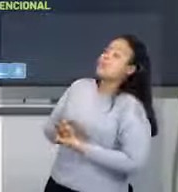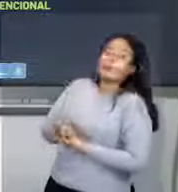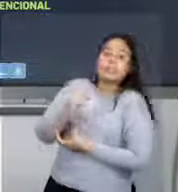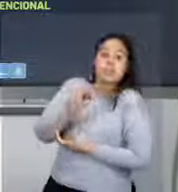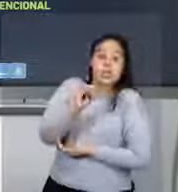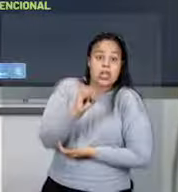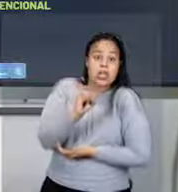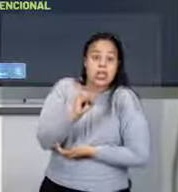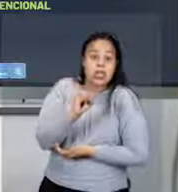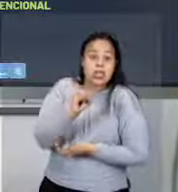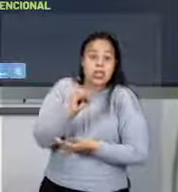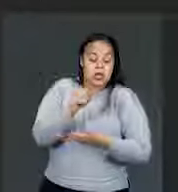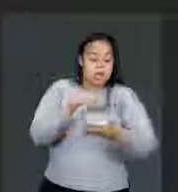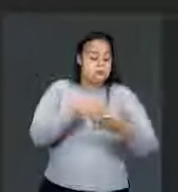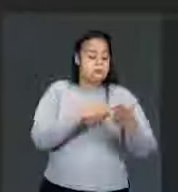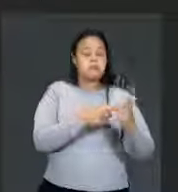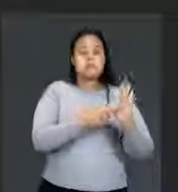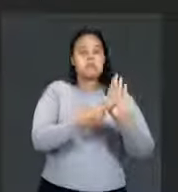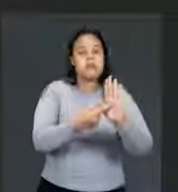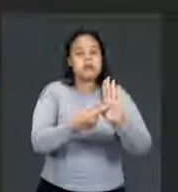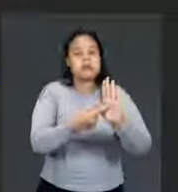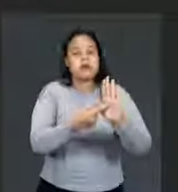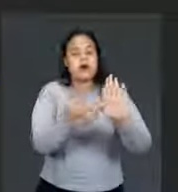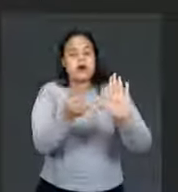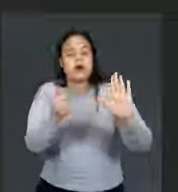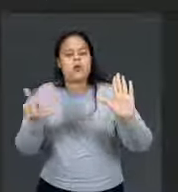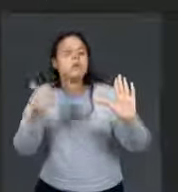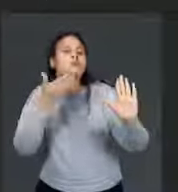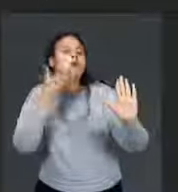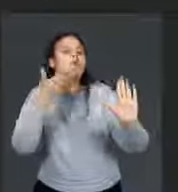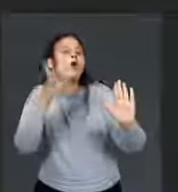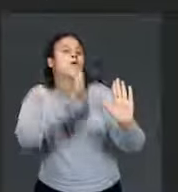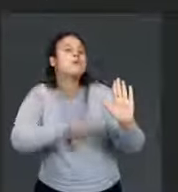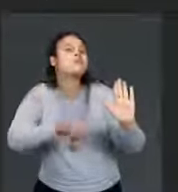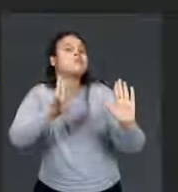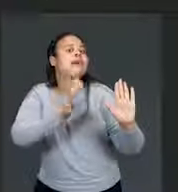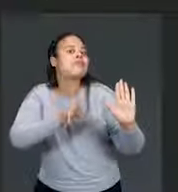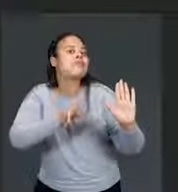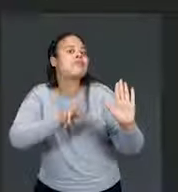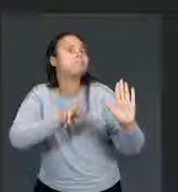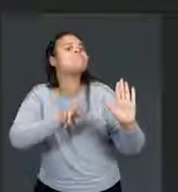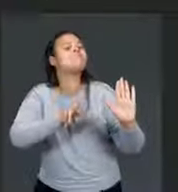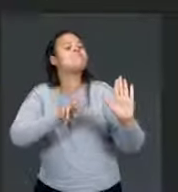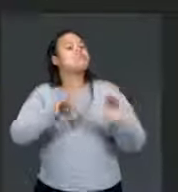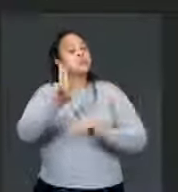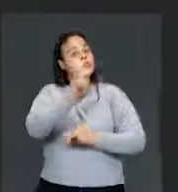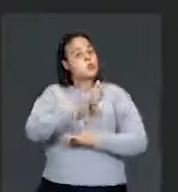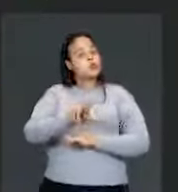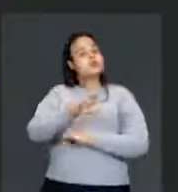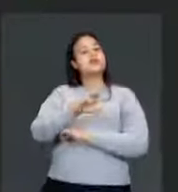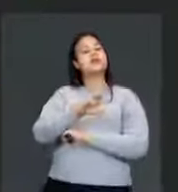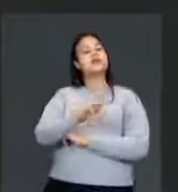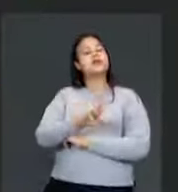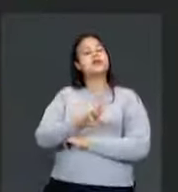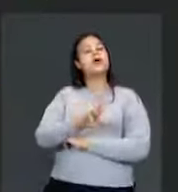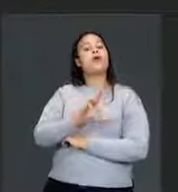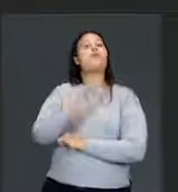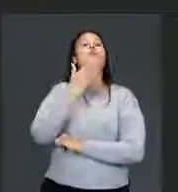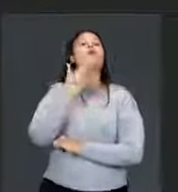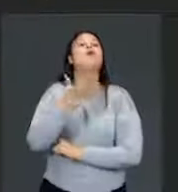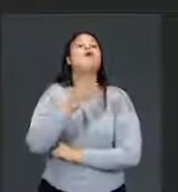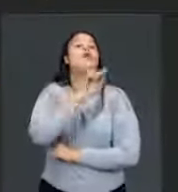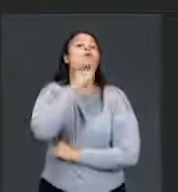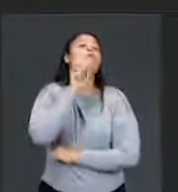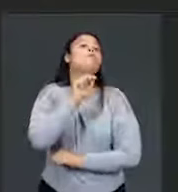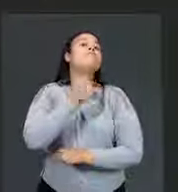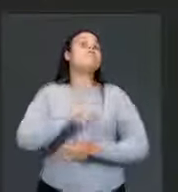qual é a corrente a ser utilizada naquela situação, utiliza-se a corrente convencional.